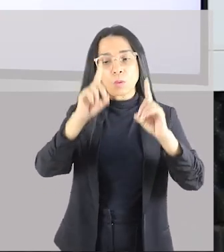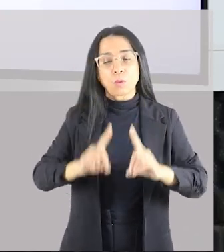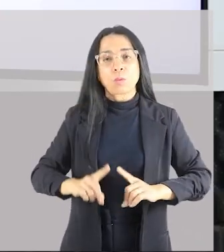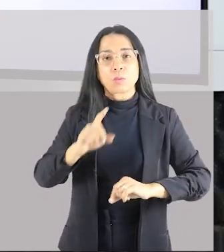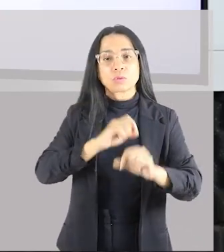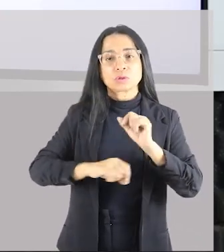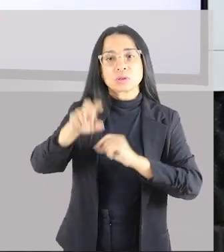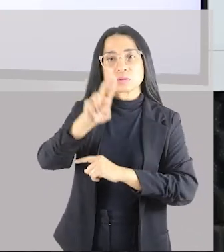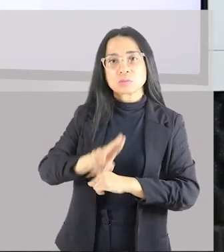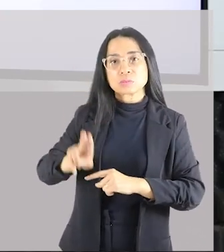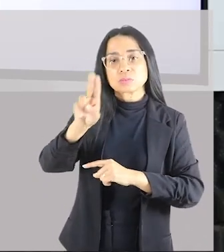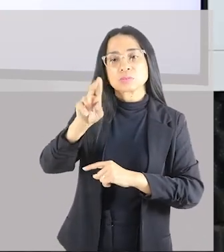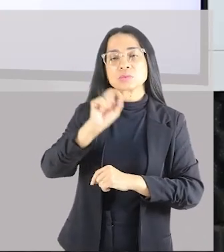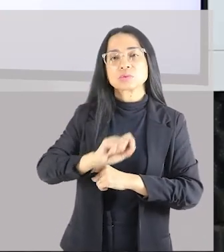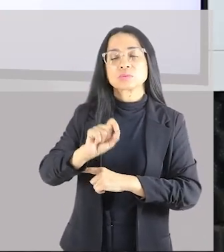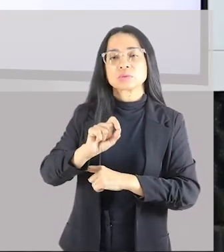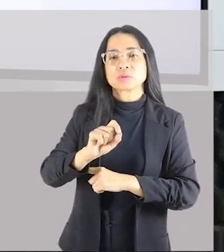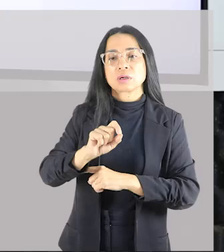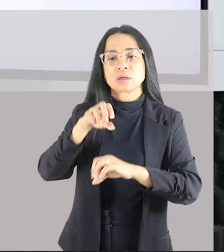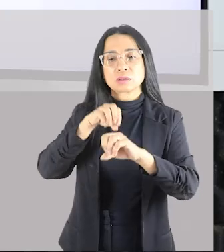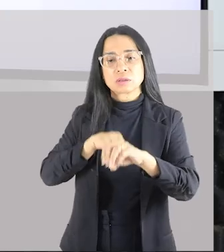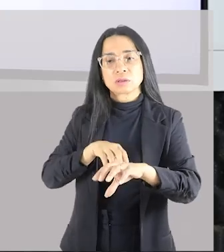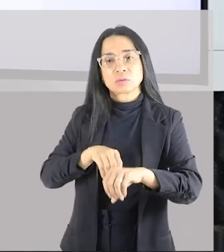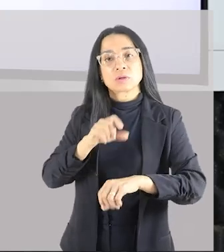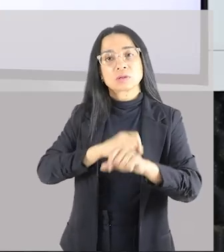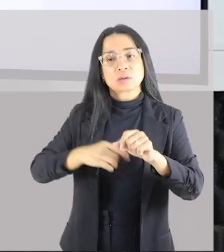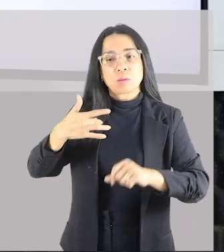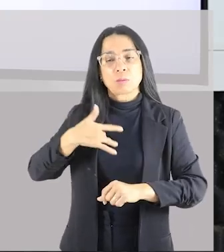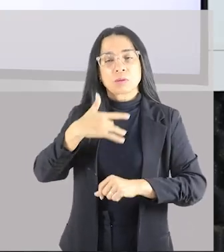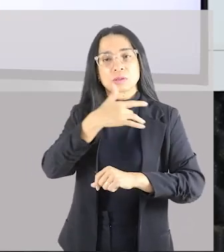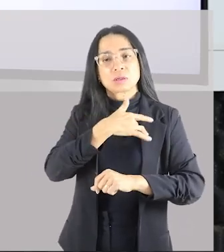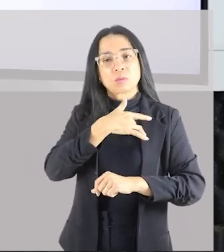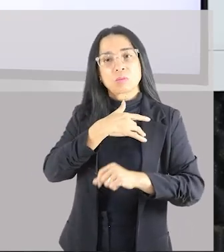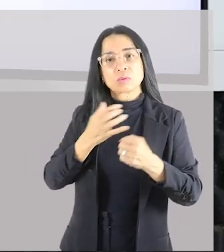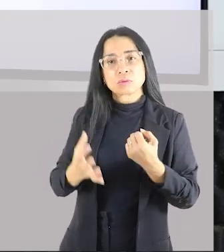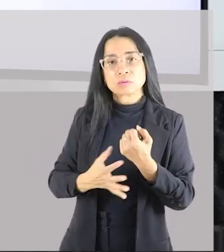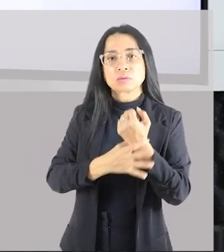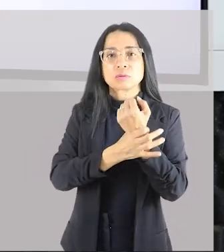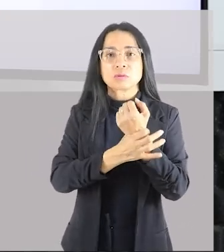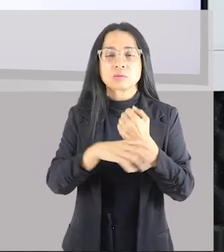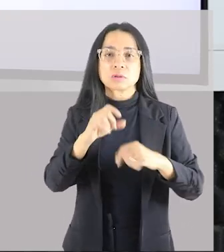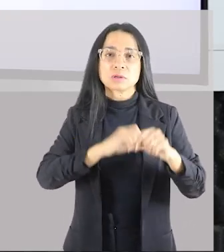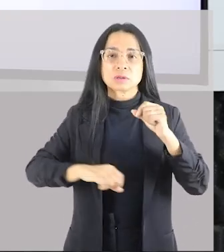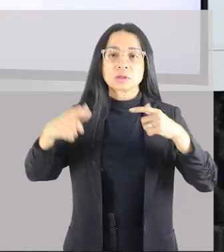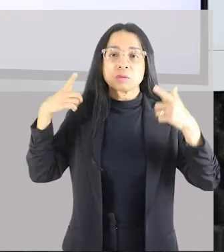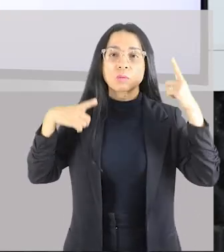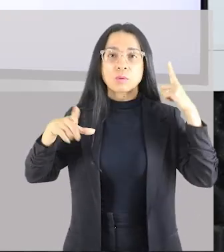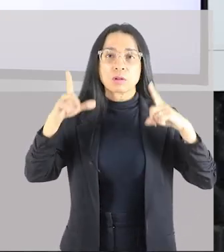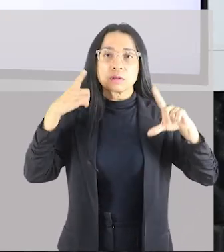de usufruir da educação, da saúde, da segurança,